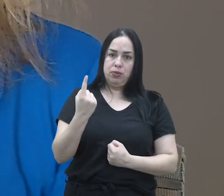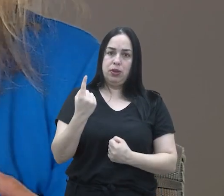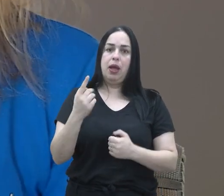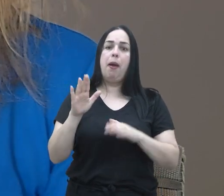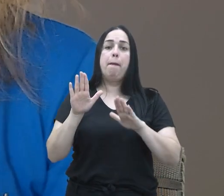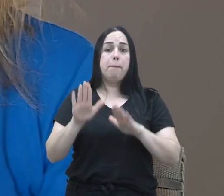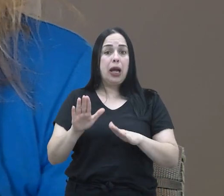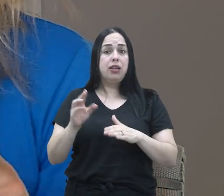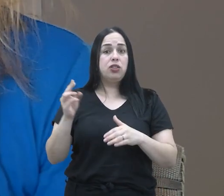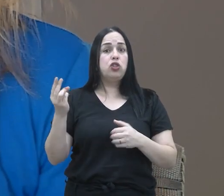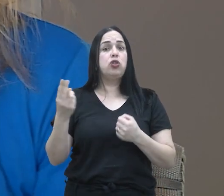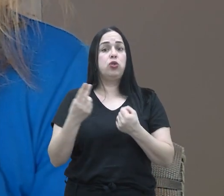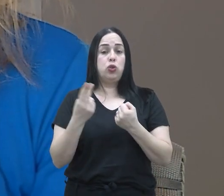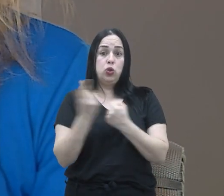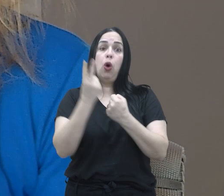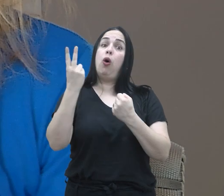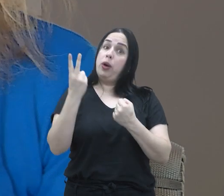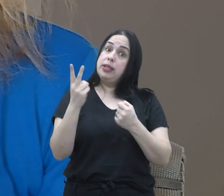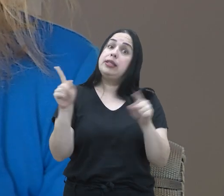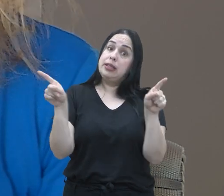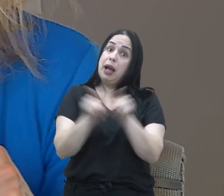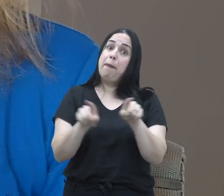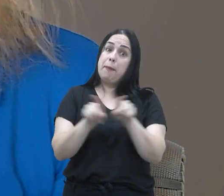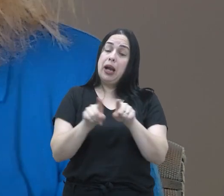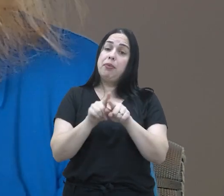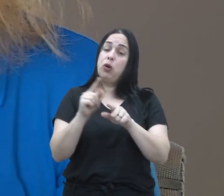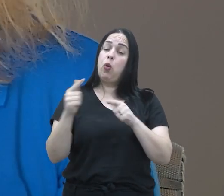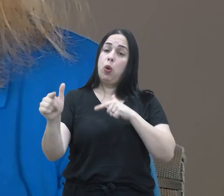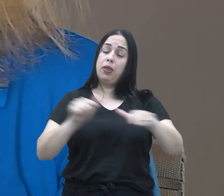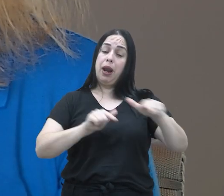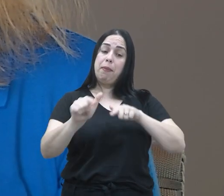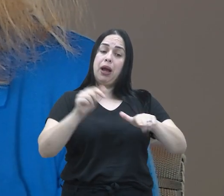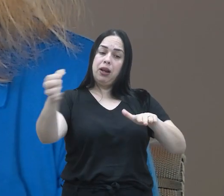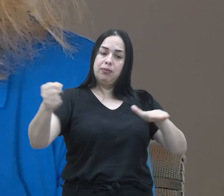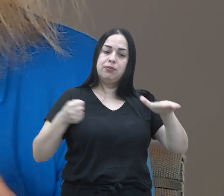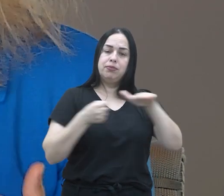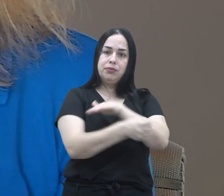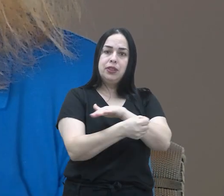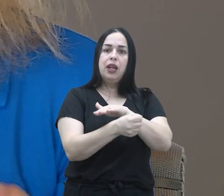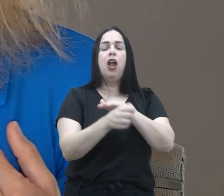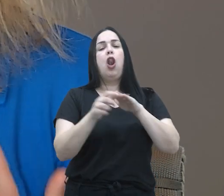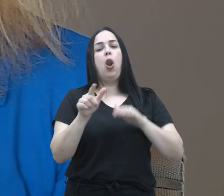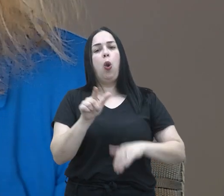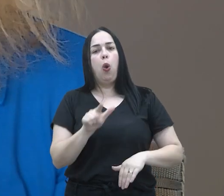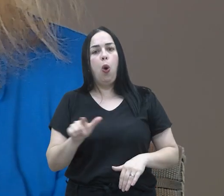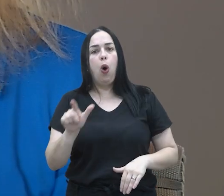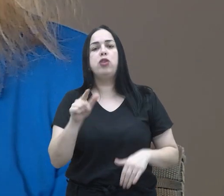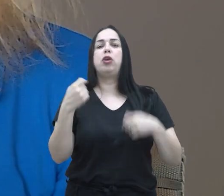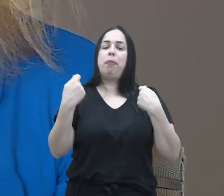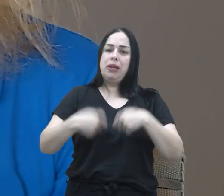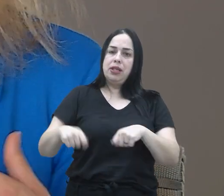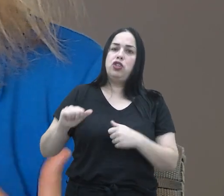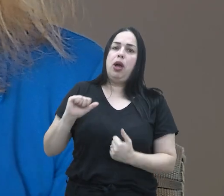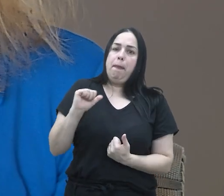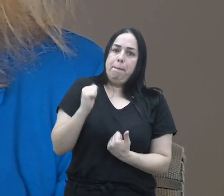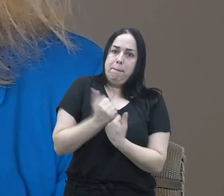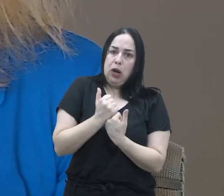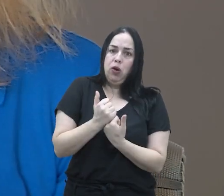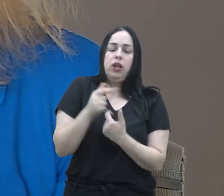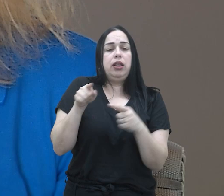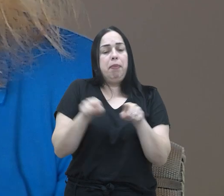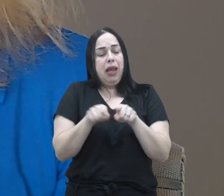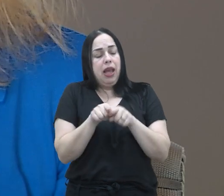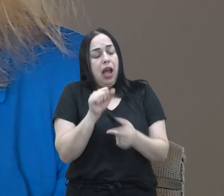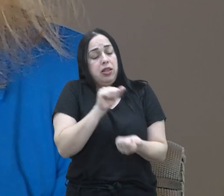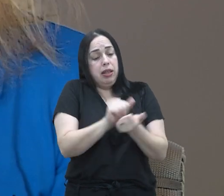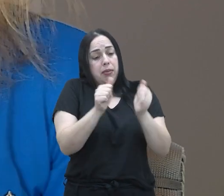1. Mas a gente tem os autistas de suporte 2, que também podem entrar no mercado de trabalho, obviamente com mais apoio, com mais